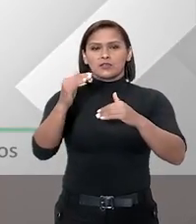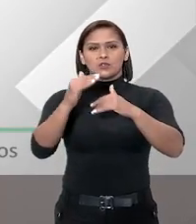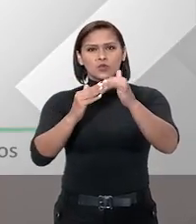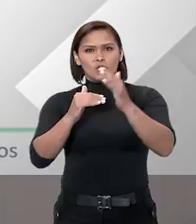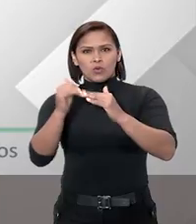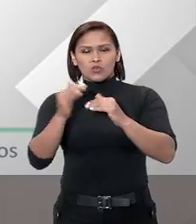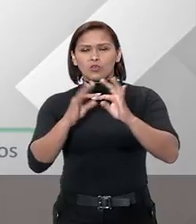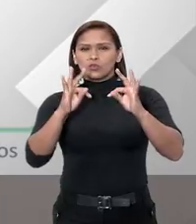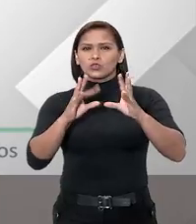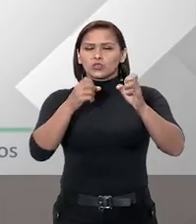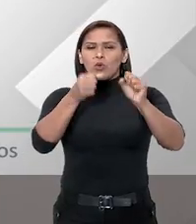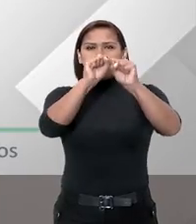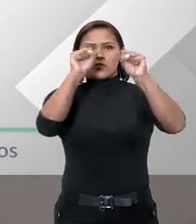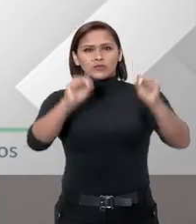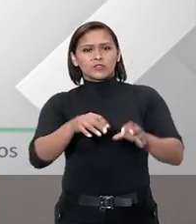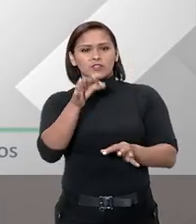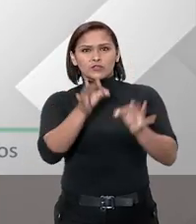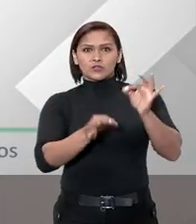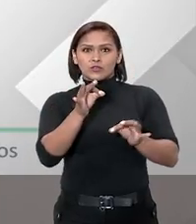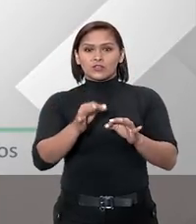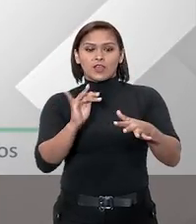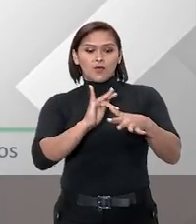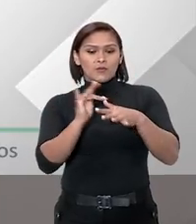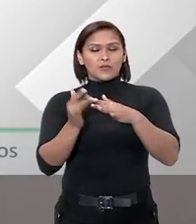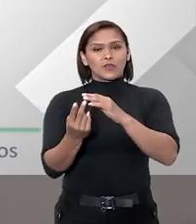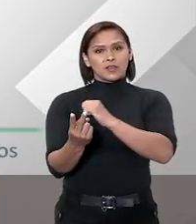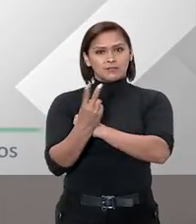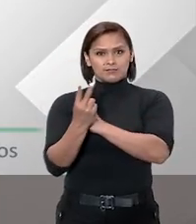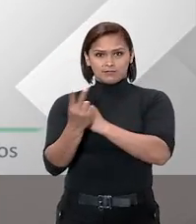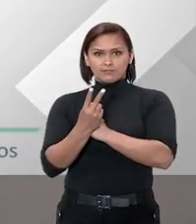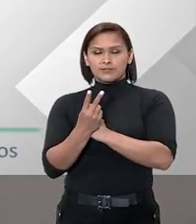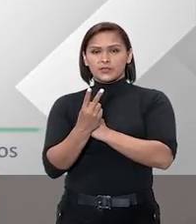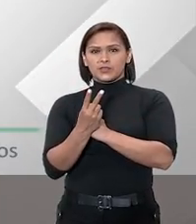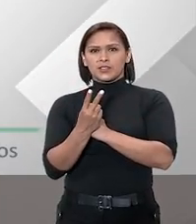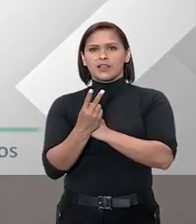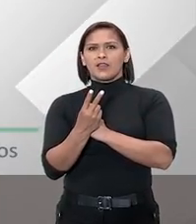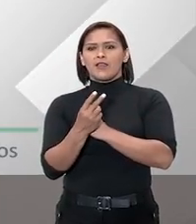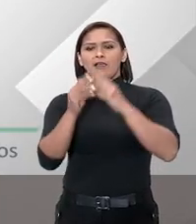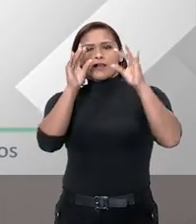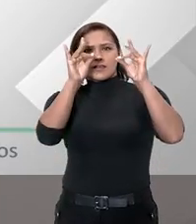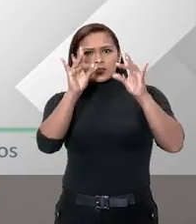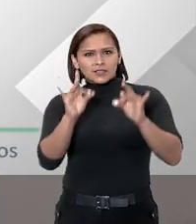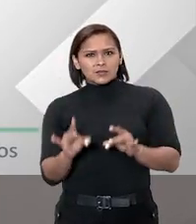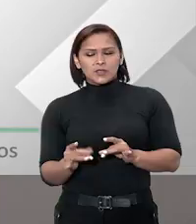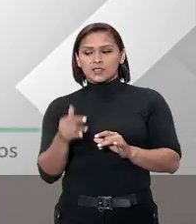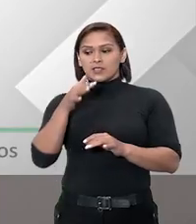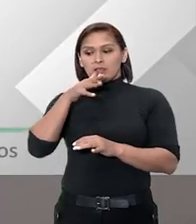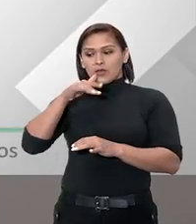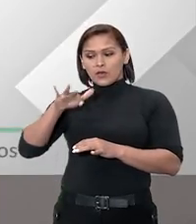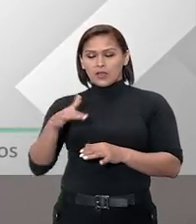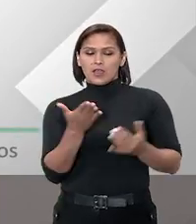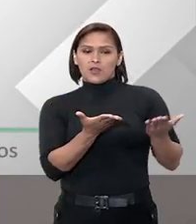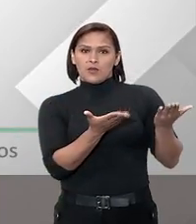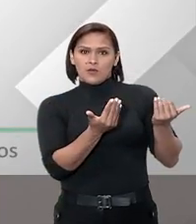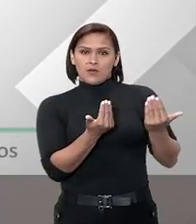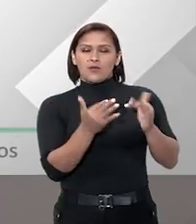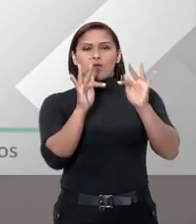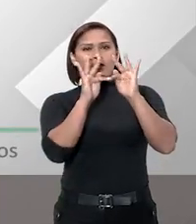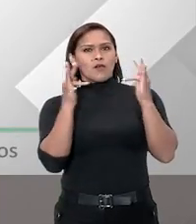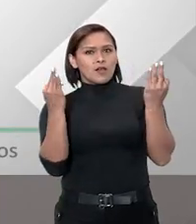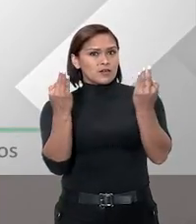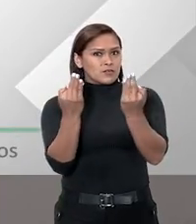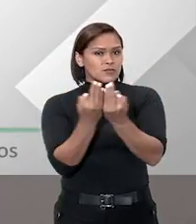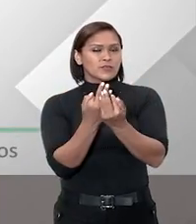operadores, todo o sistema de justiça, ou mesmo da rede de proteção, a sensibilidade para com a criança, para com seus